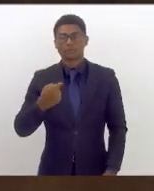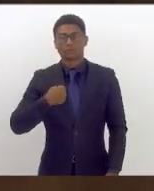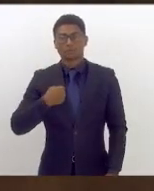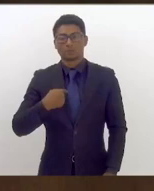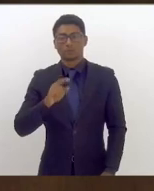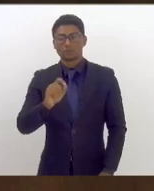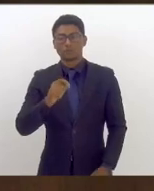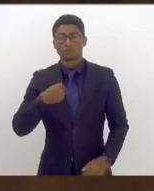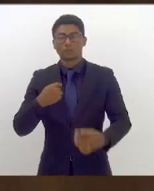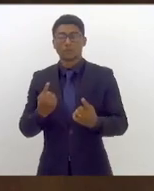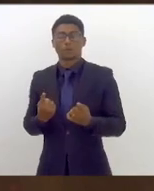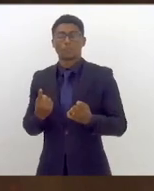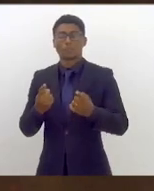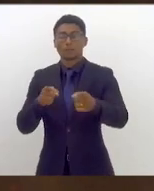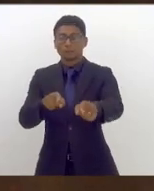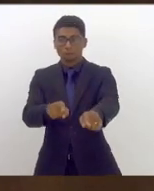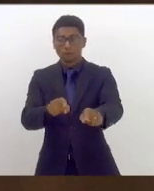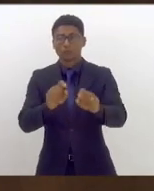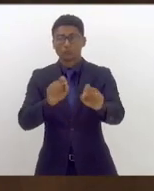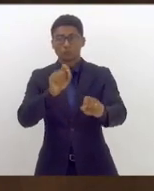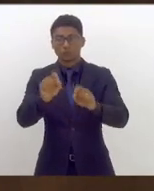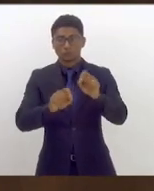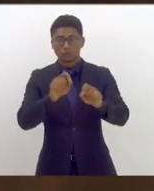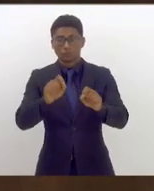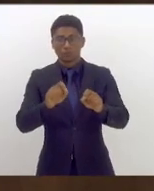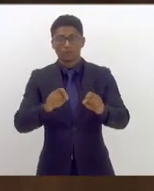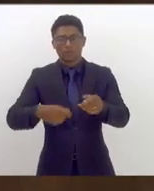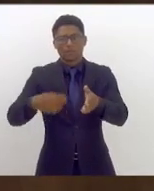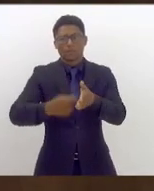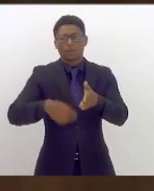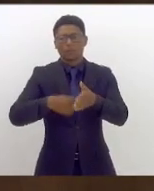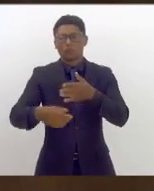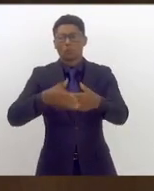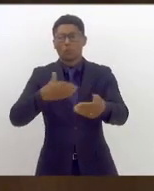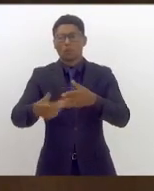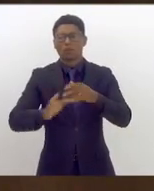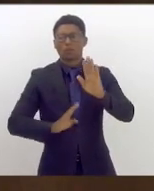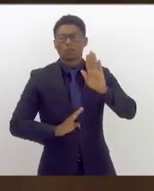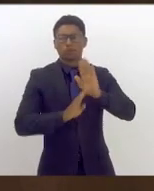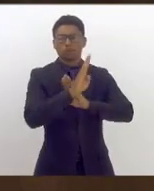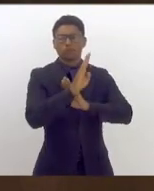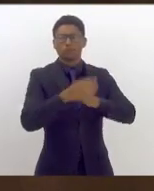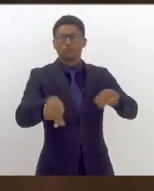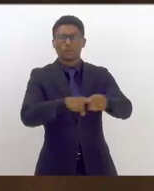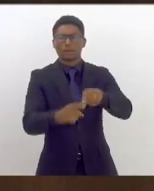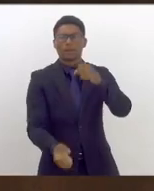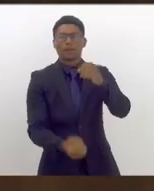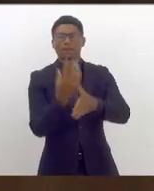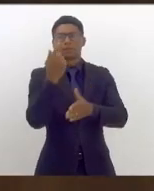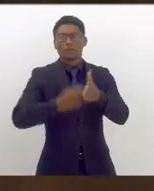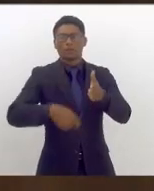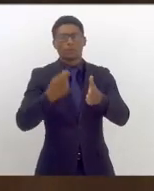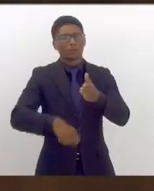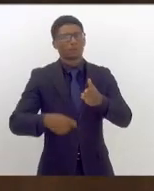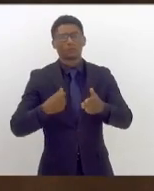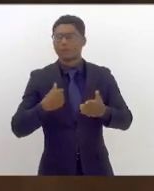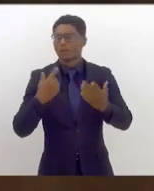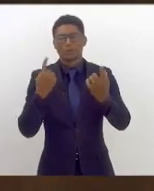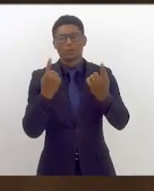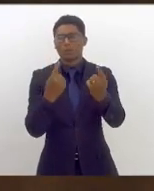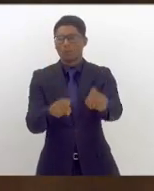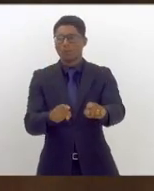eu sou contra ao aumento de qualquer tributo e a criação de qualquer tributo já